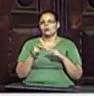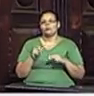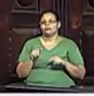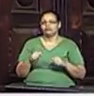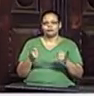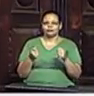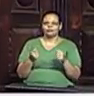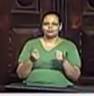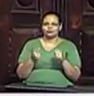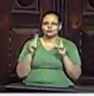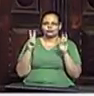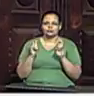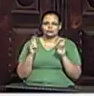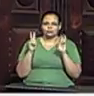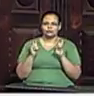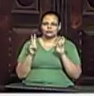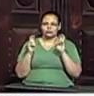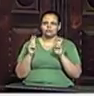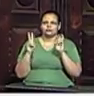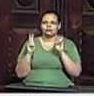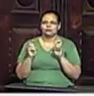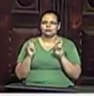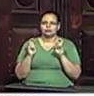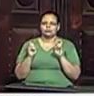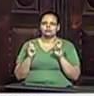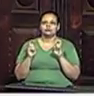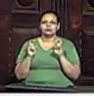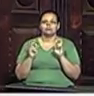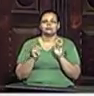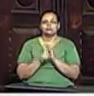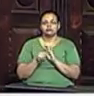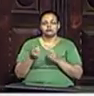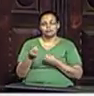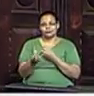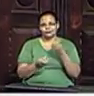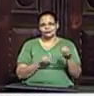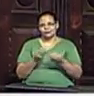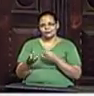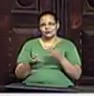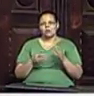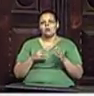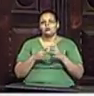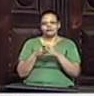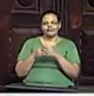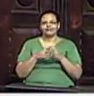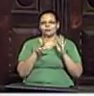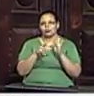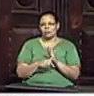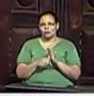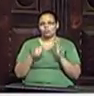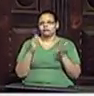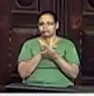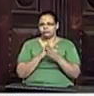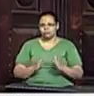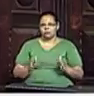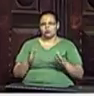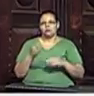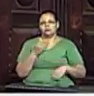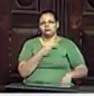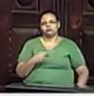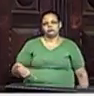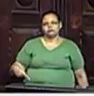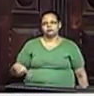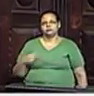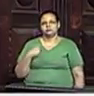descontrole total desse tema da questão da distribuição e do roubo de cargas. Por isso, ao encerrar, senhora presidente,